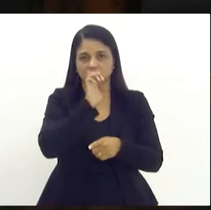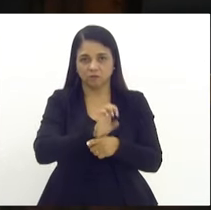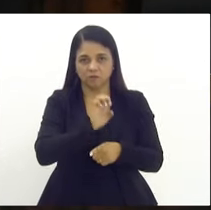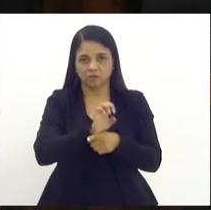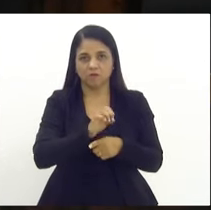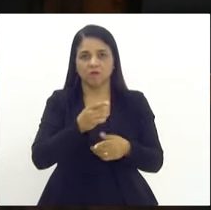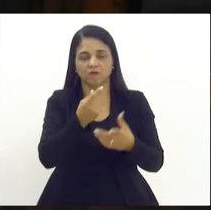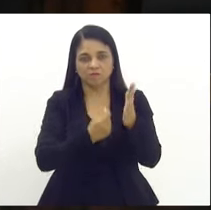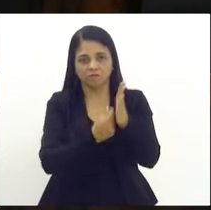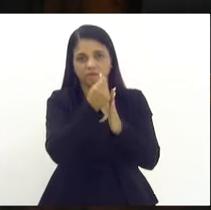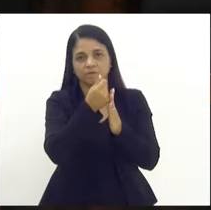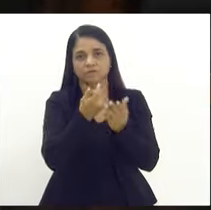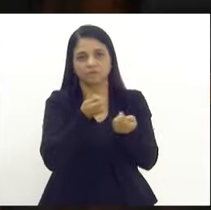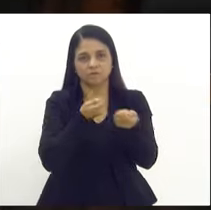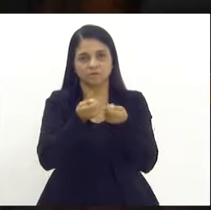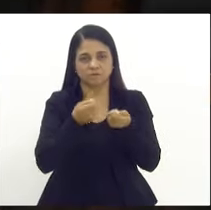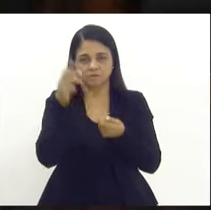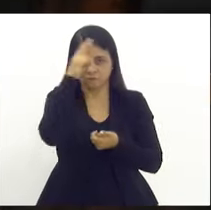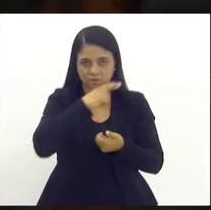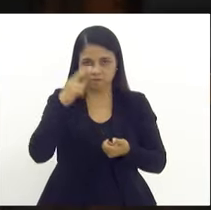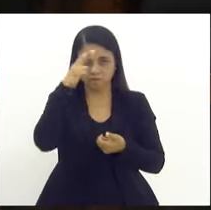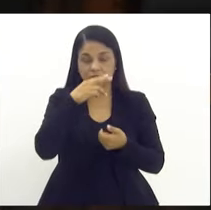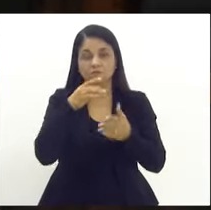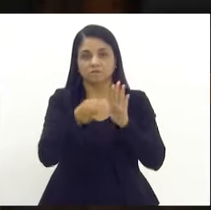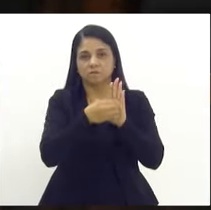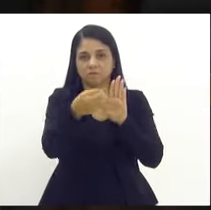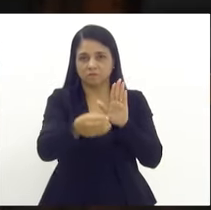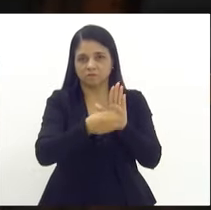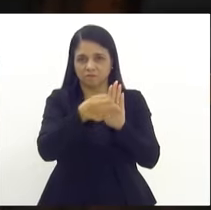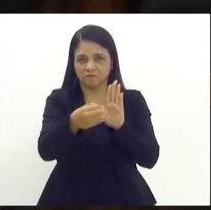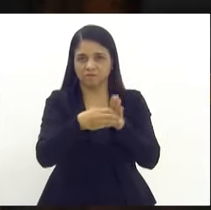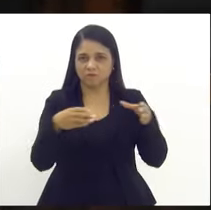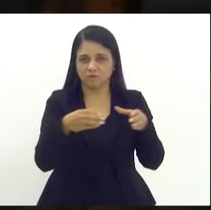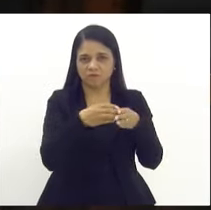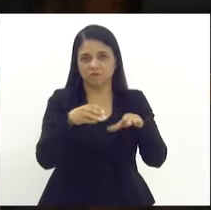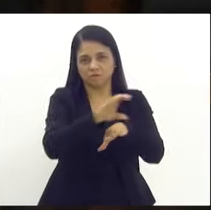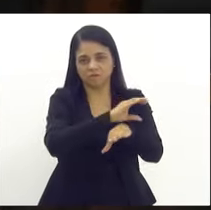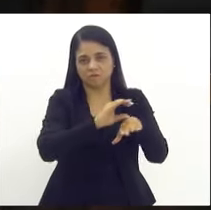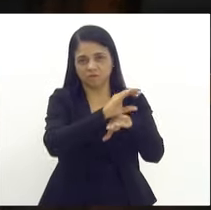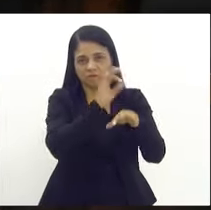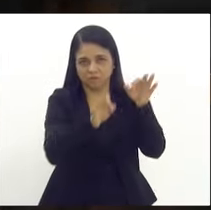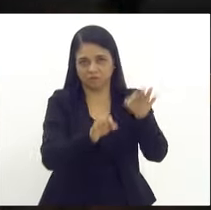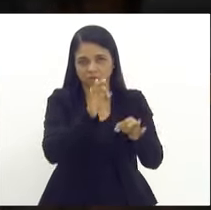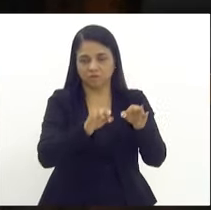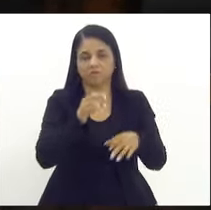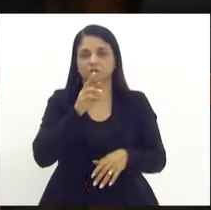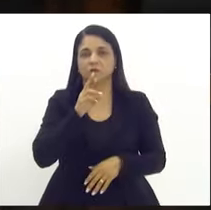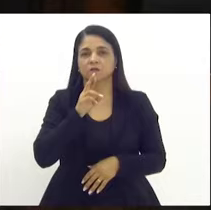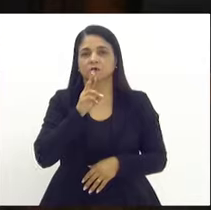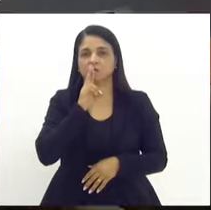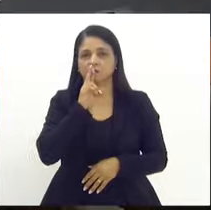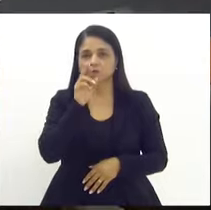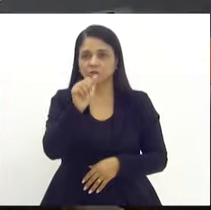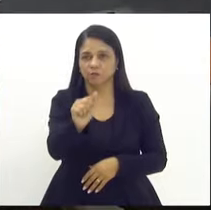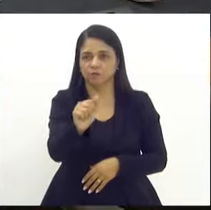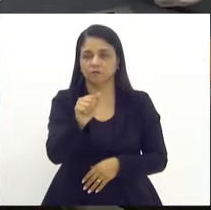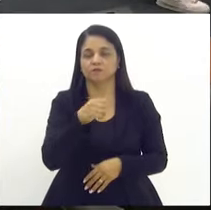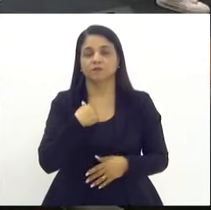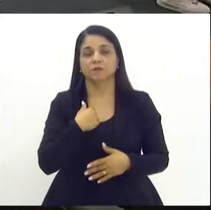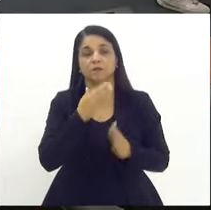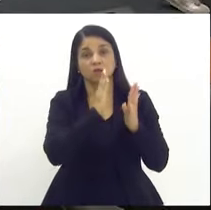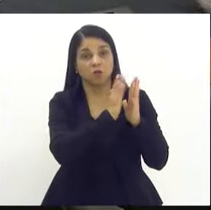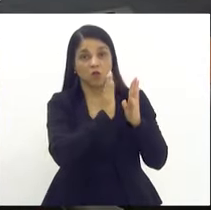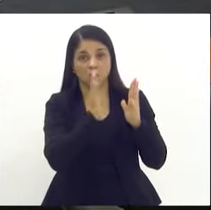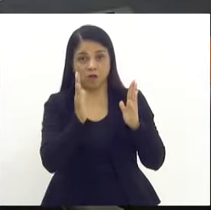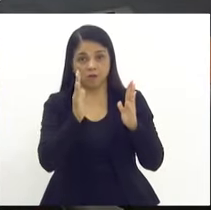Orçamento, Finanças, Fiscalização Financeira e Controle. Para emitir parecer pela Comissão de Constituição e Justiça, deputado Rodrigo Amorim. Questão de ordem, senhora